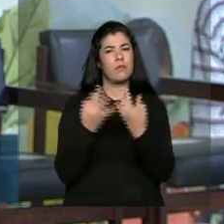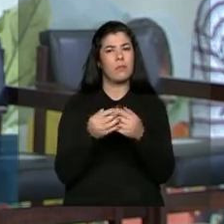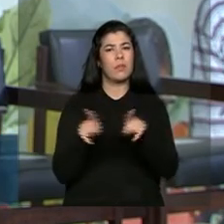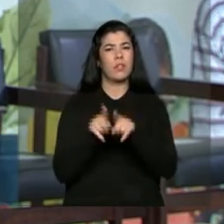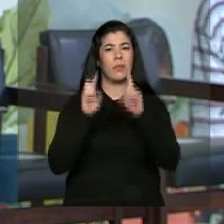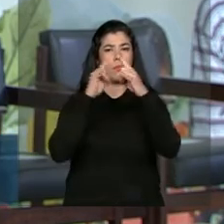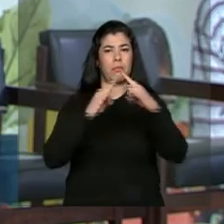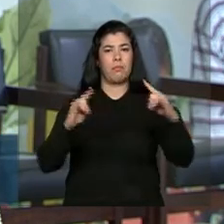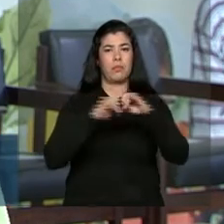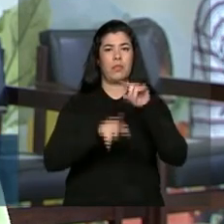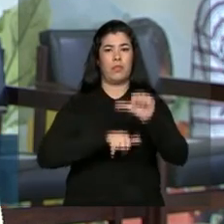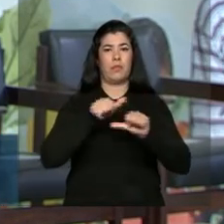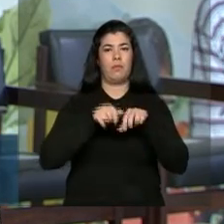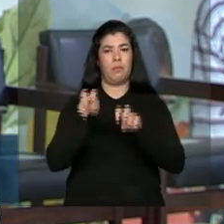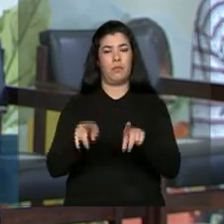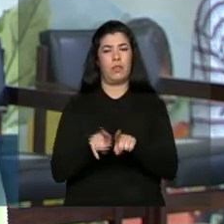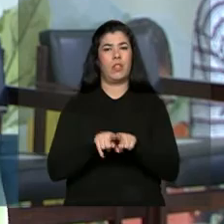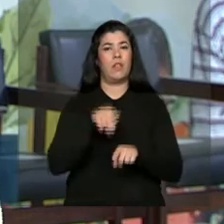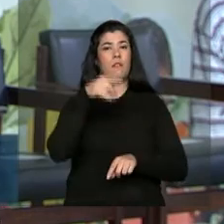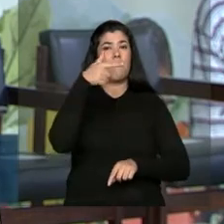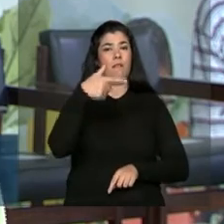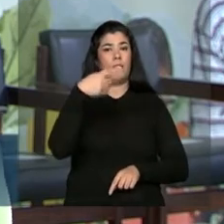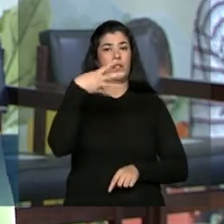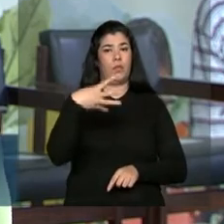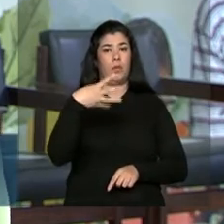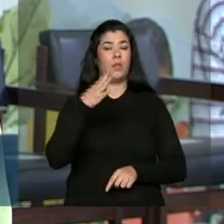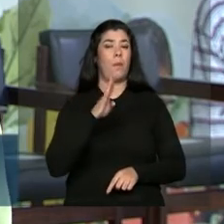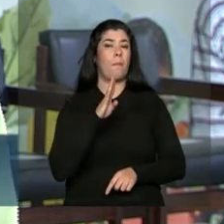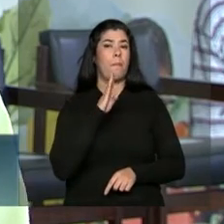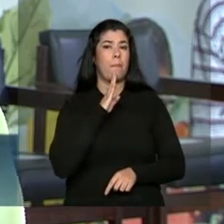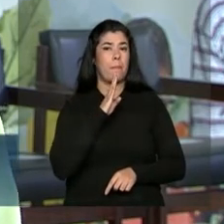da reforma agrária. Foram ao todo